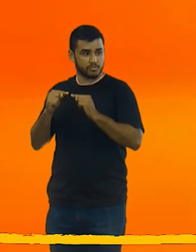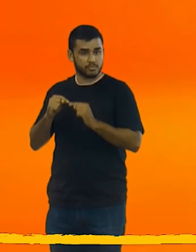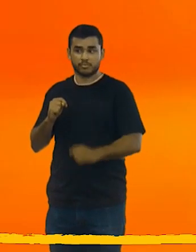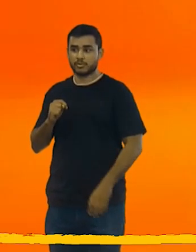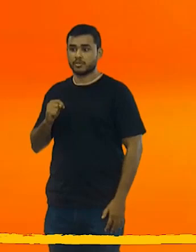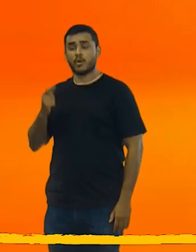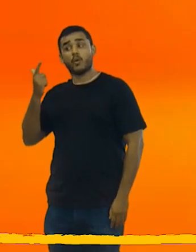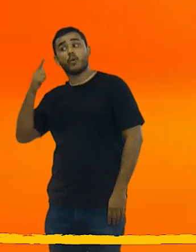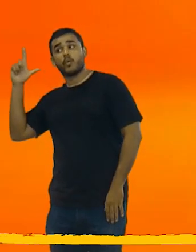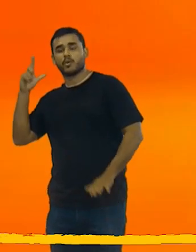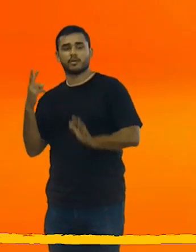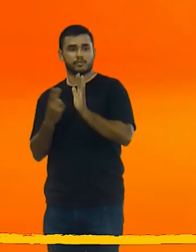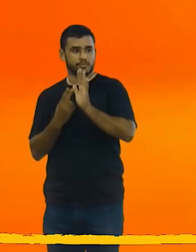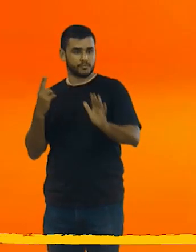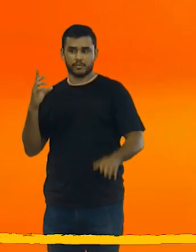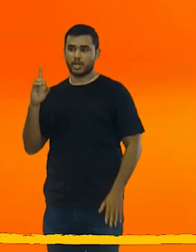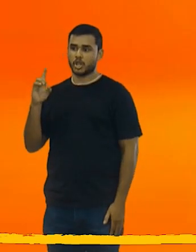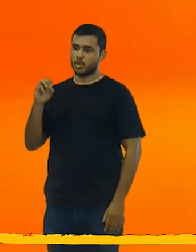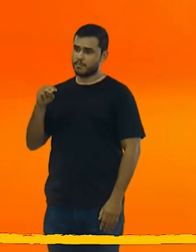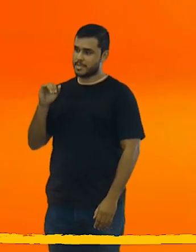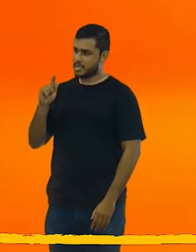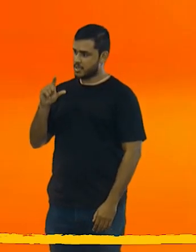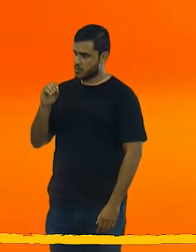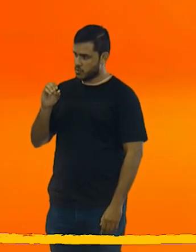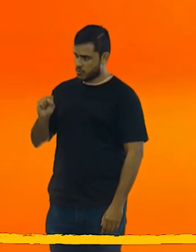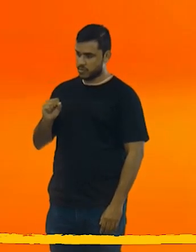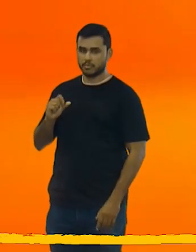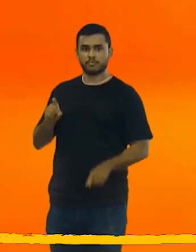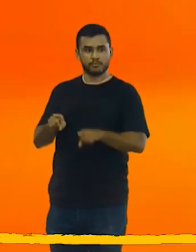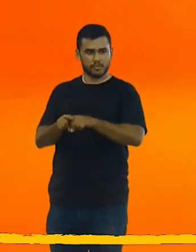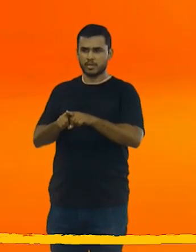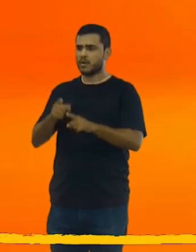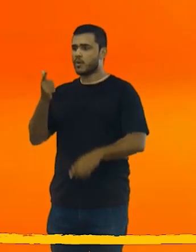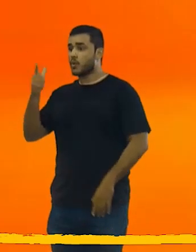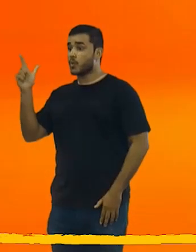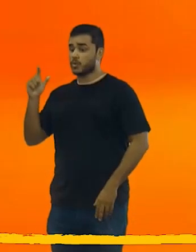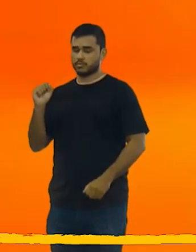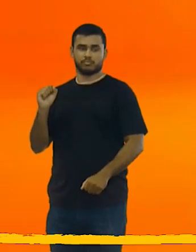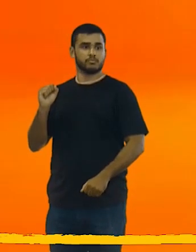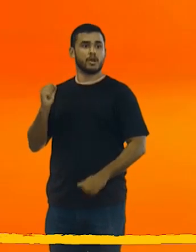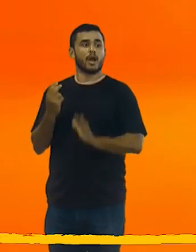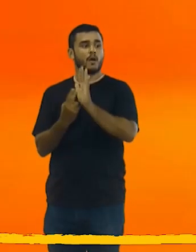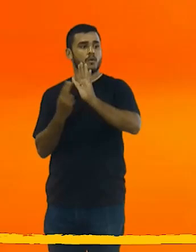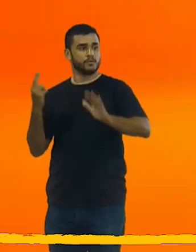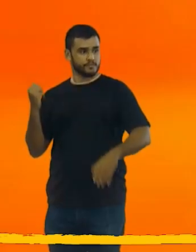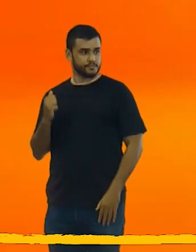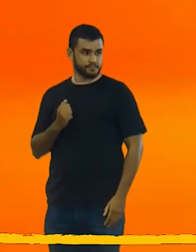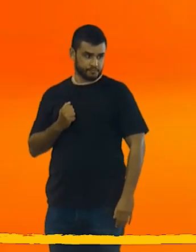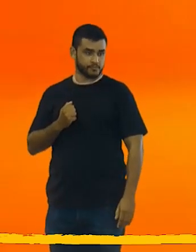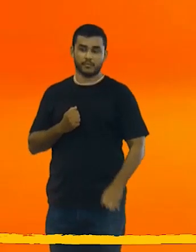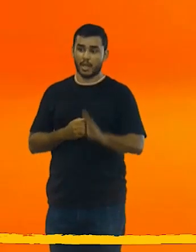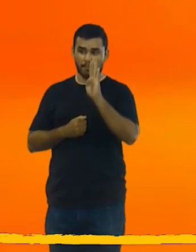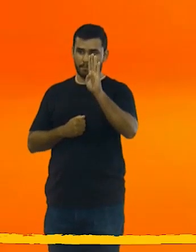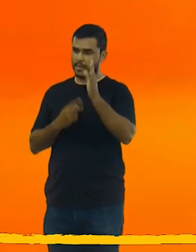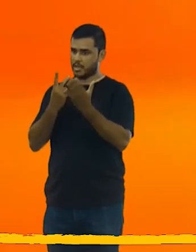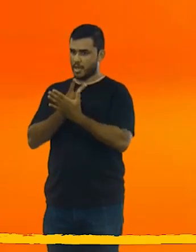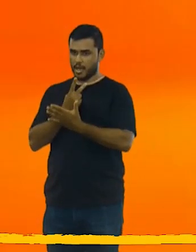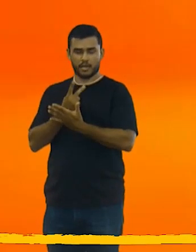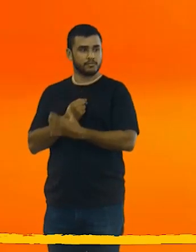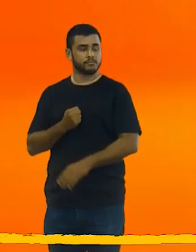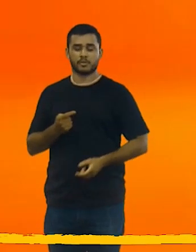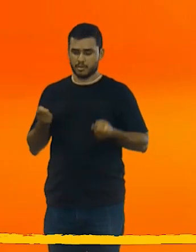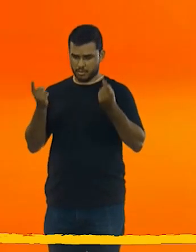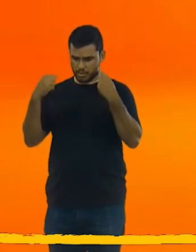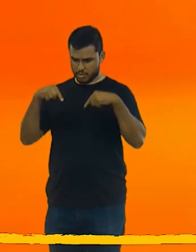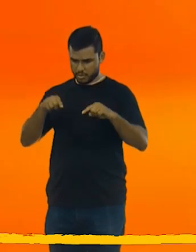Domingos Olímpio com Luzia Homem, de Aves de Arribação, do Antônio Salles. Se eu